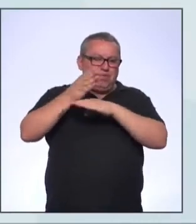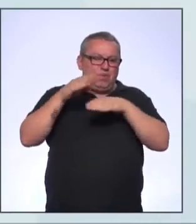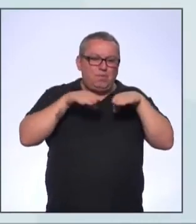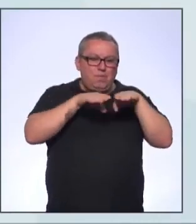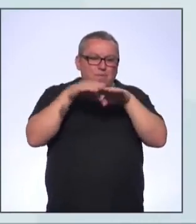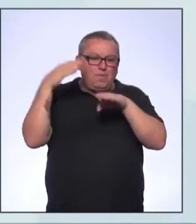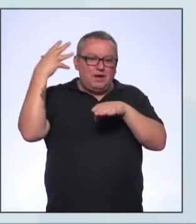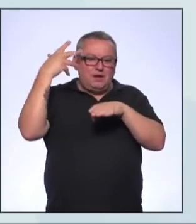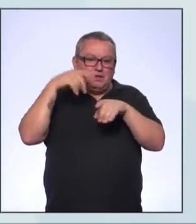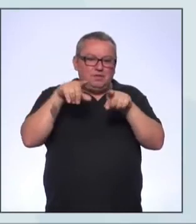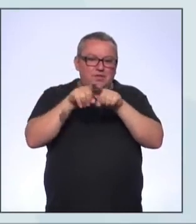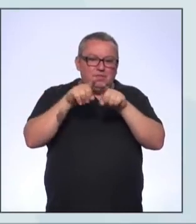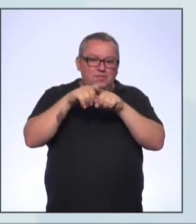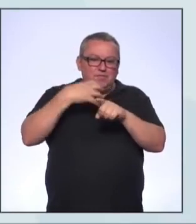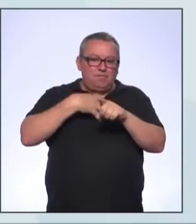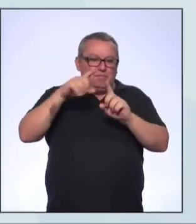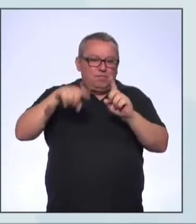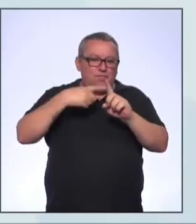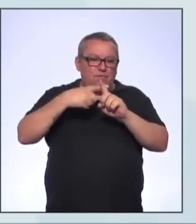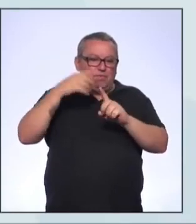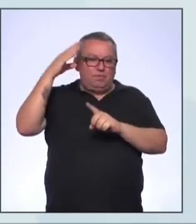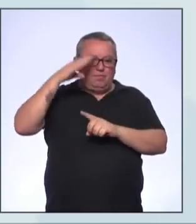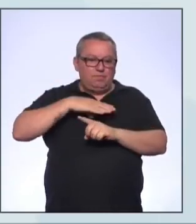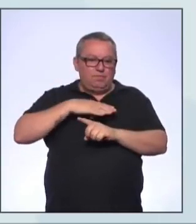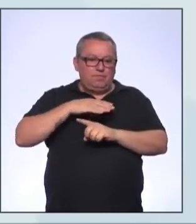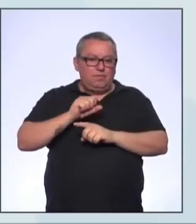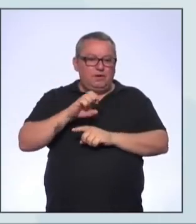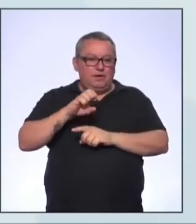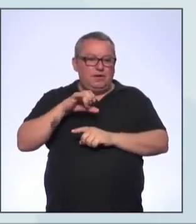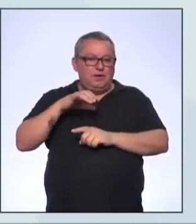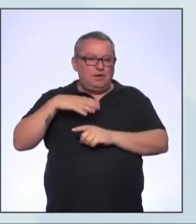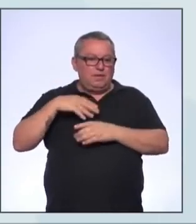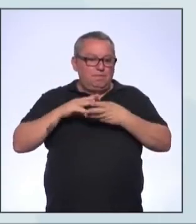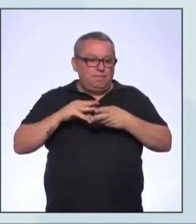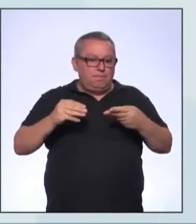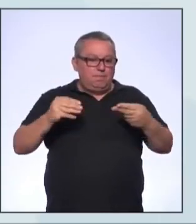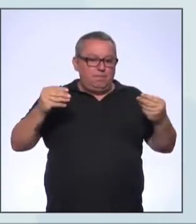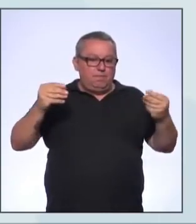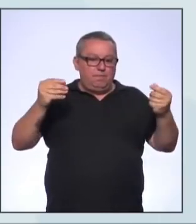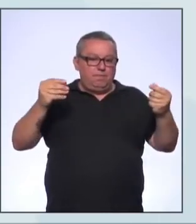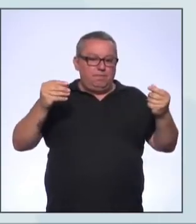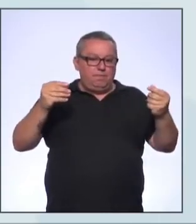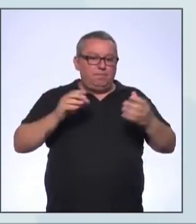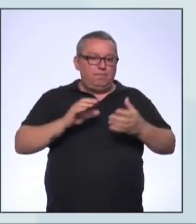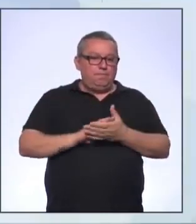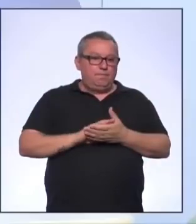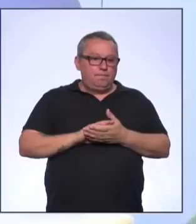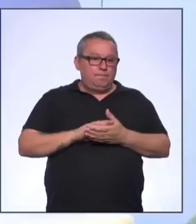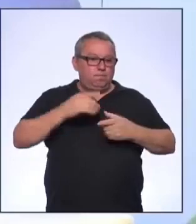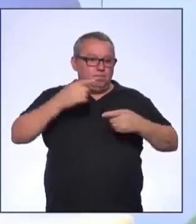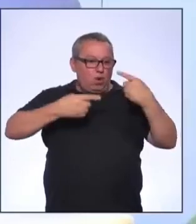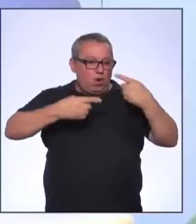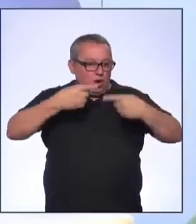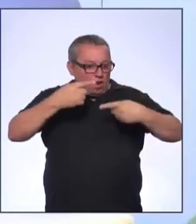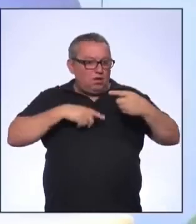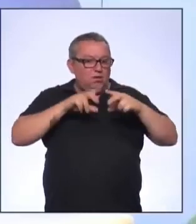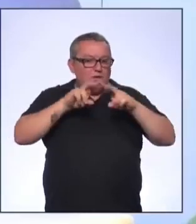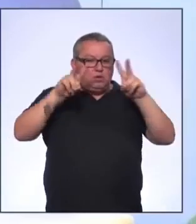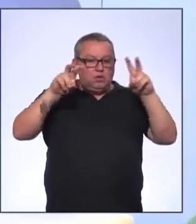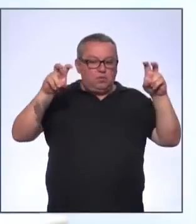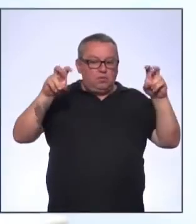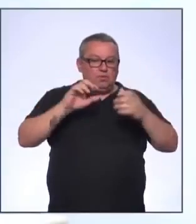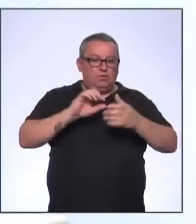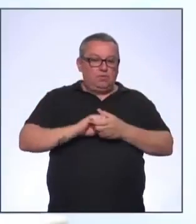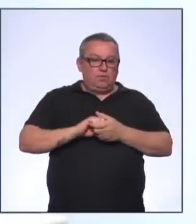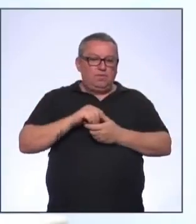beleza e atingem o aspecto mais profundo do ser humano, a essência. Polêmico esse assunto, Polêmico. hein, professor? Professora, me diga,